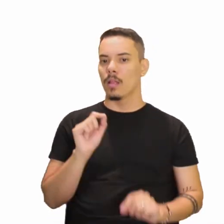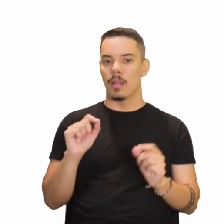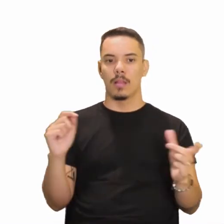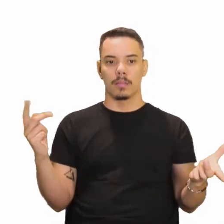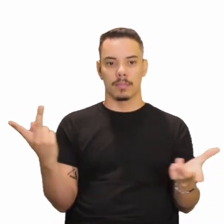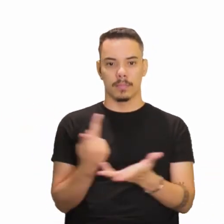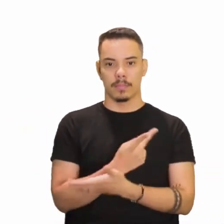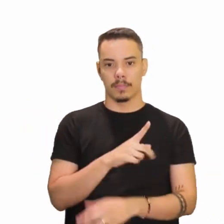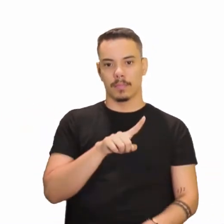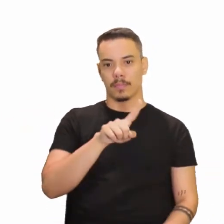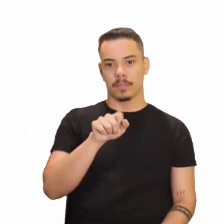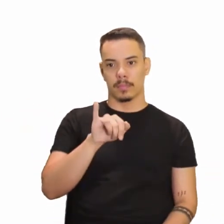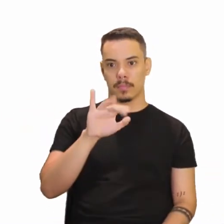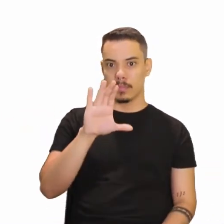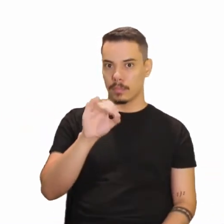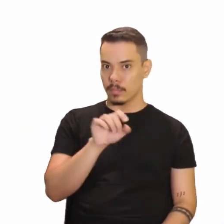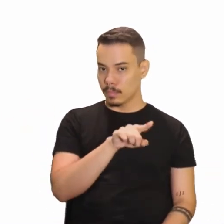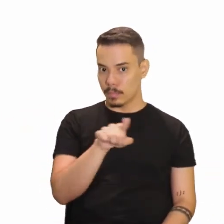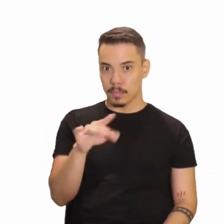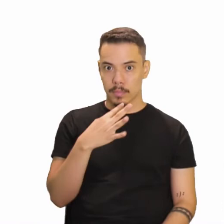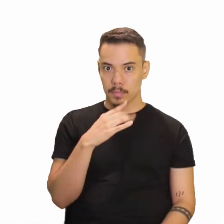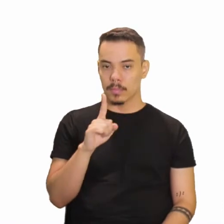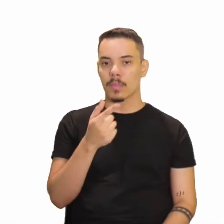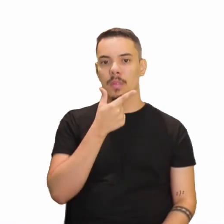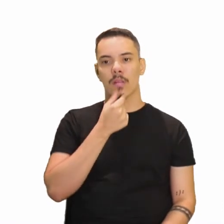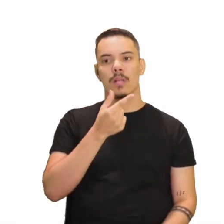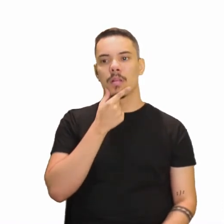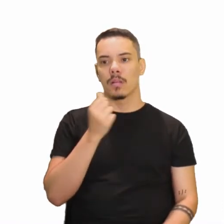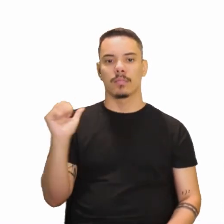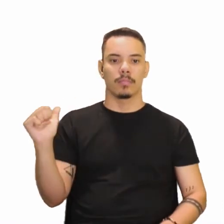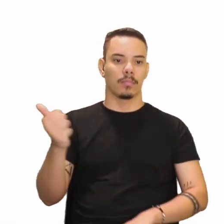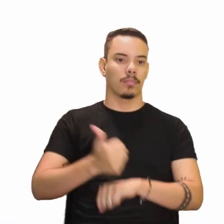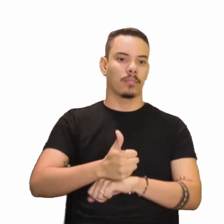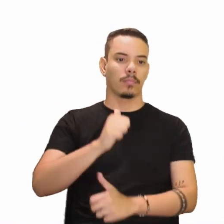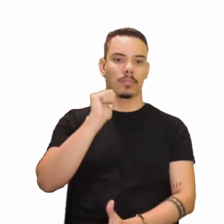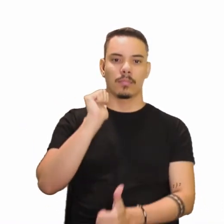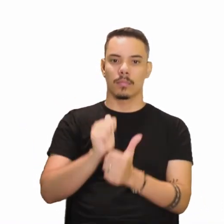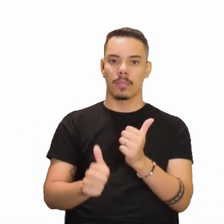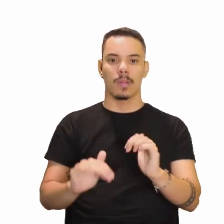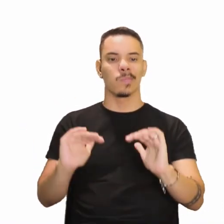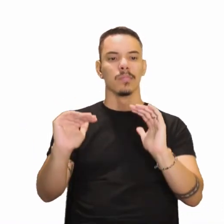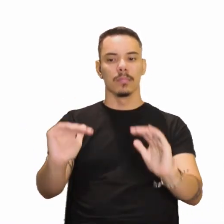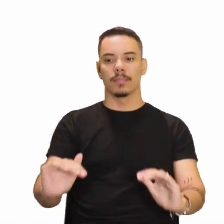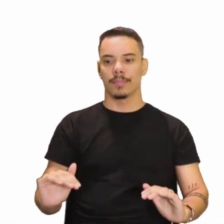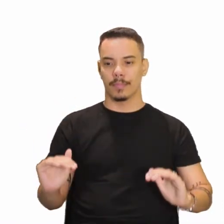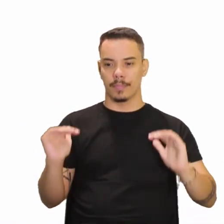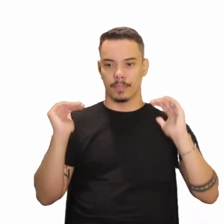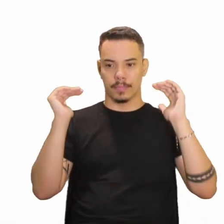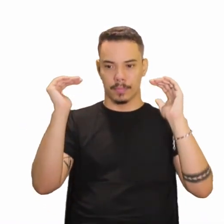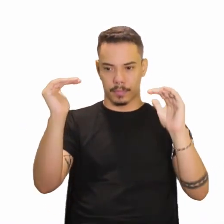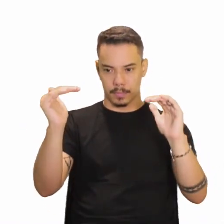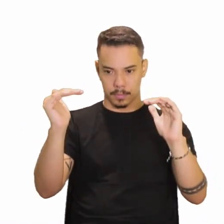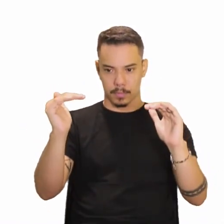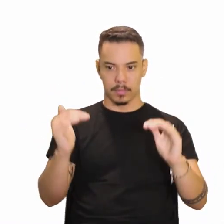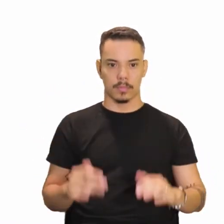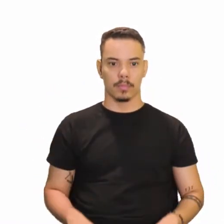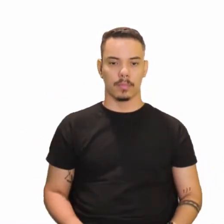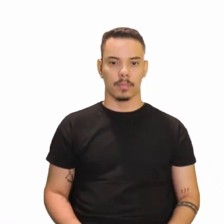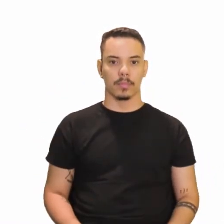o Zico quem não conhece foi um grande jogador né do lado do Flamengo e